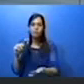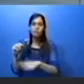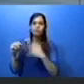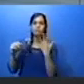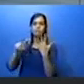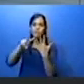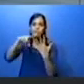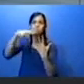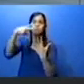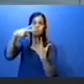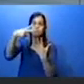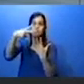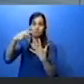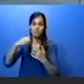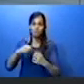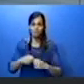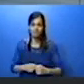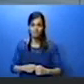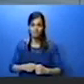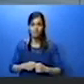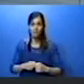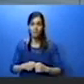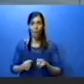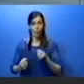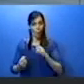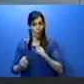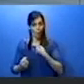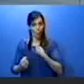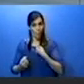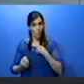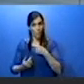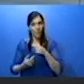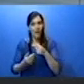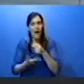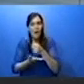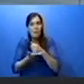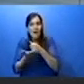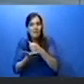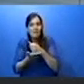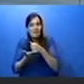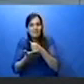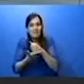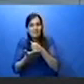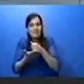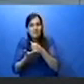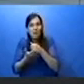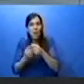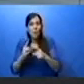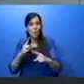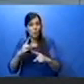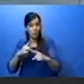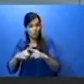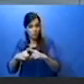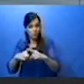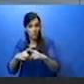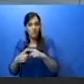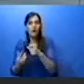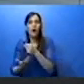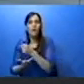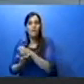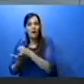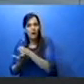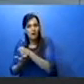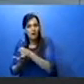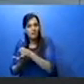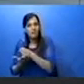disso? O número grande, a base, eu vou multiplicar por ele mesmo, repetir ele,